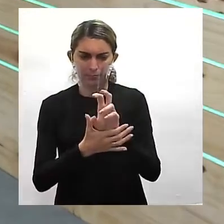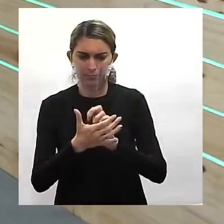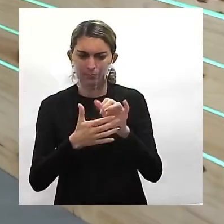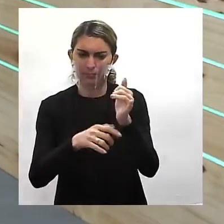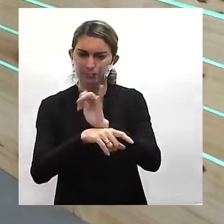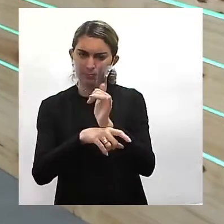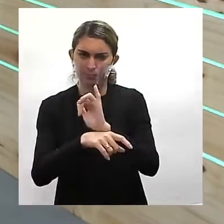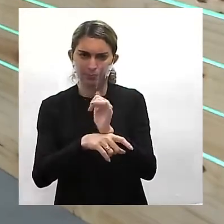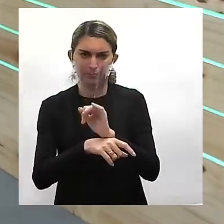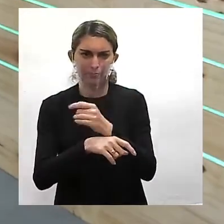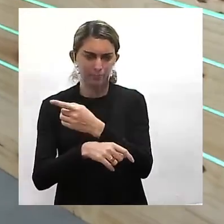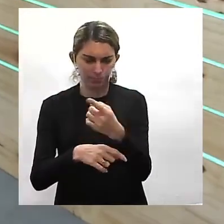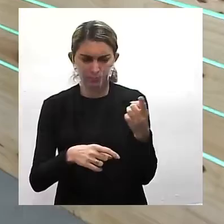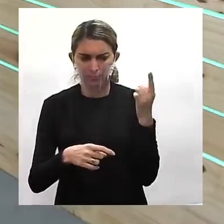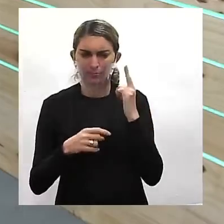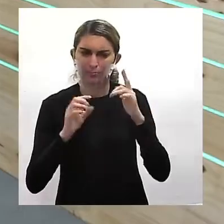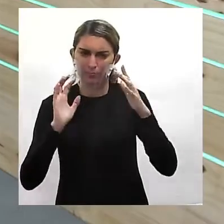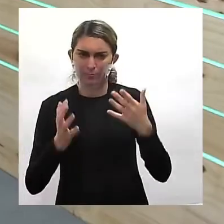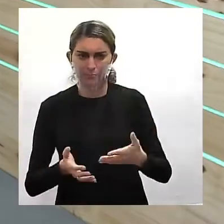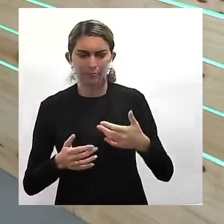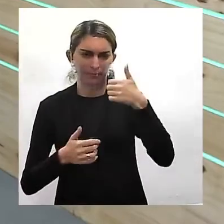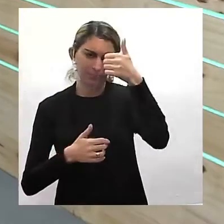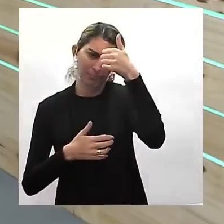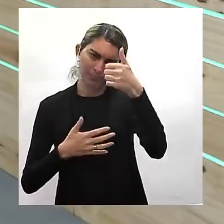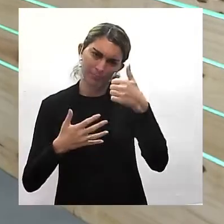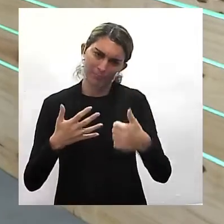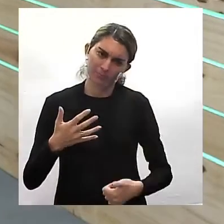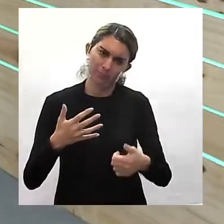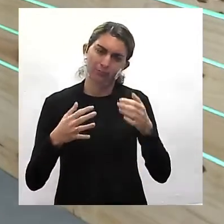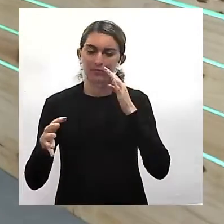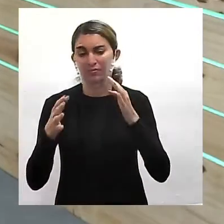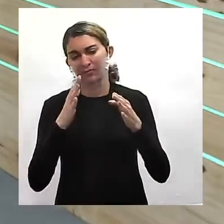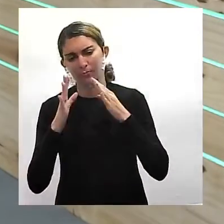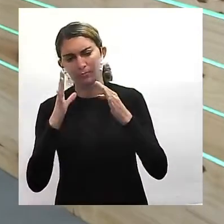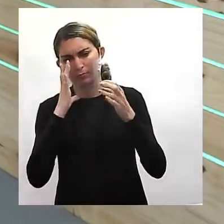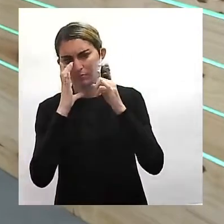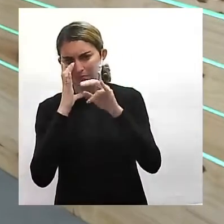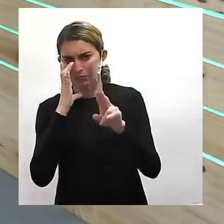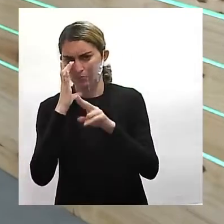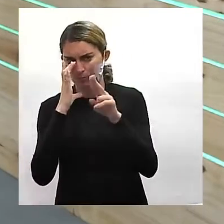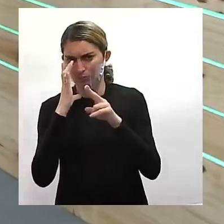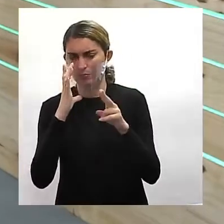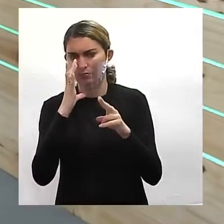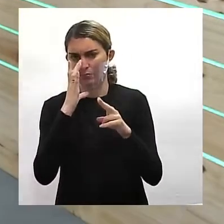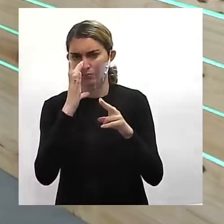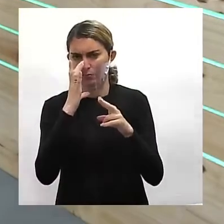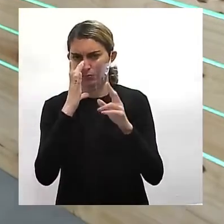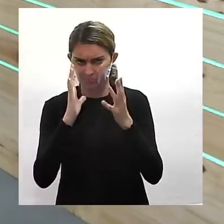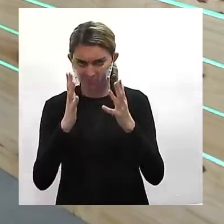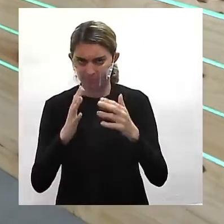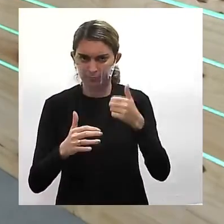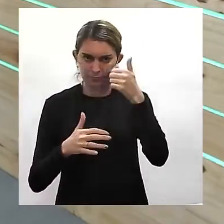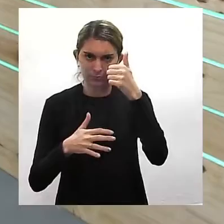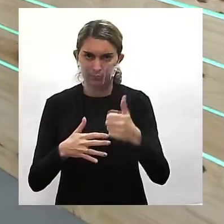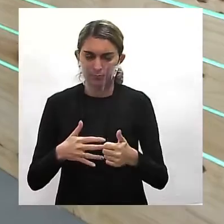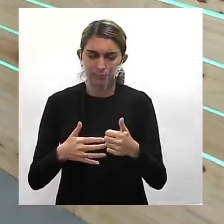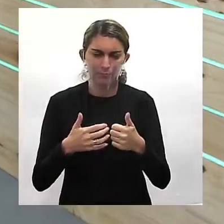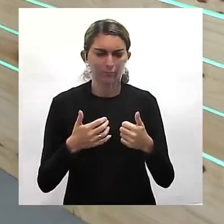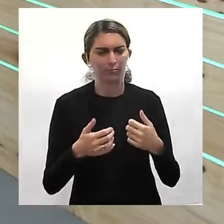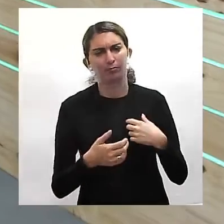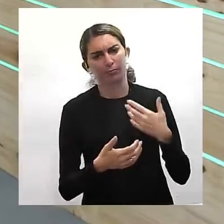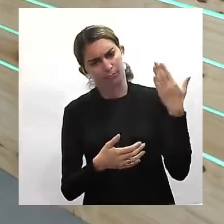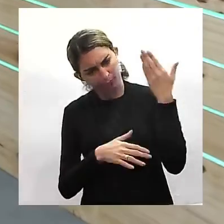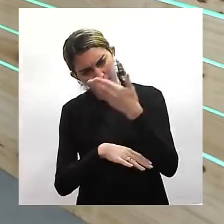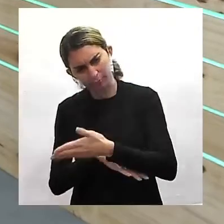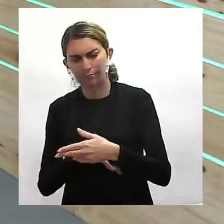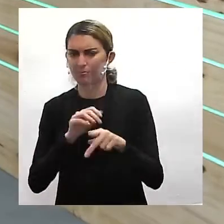YouTube? Você já curtiu a página do Facebook, se você ainda usa o Facebook? Já curtiu essas páginas já? Rapaz, vai